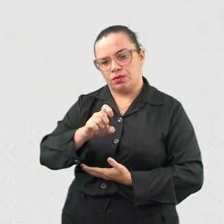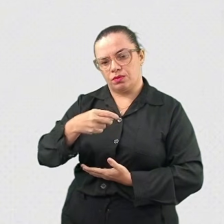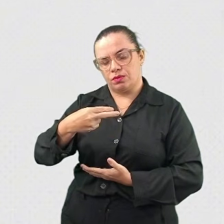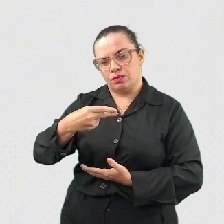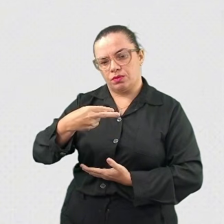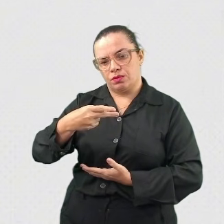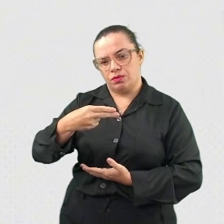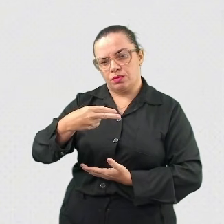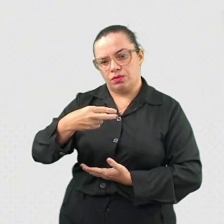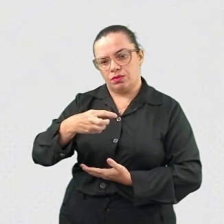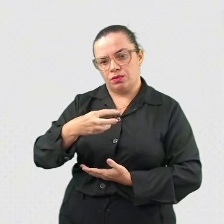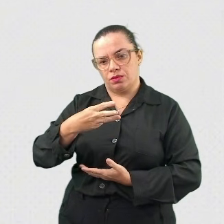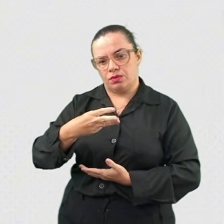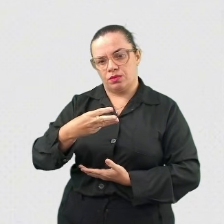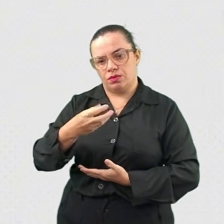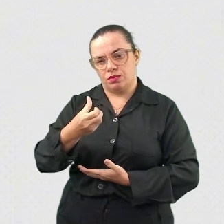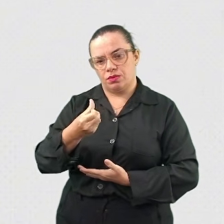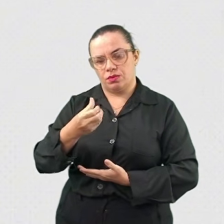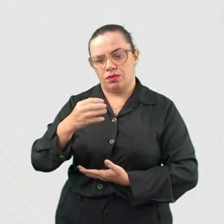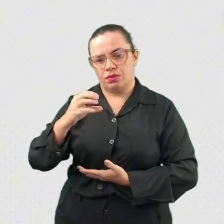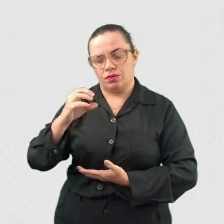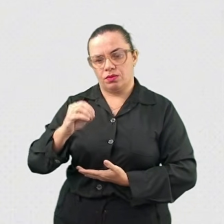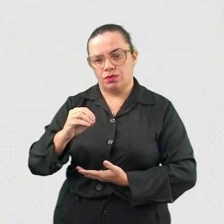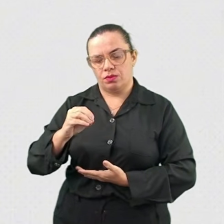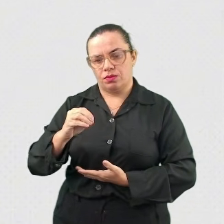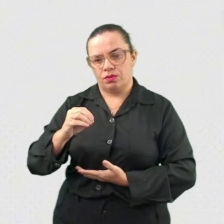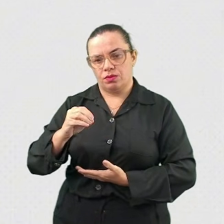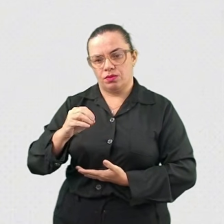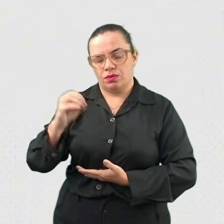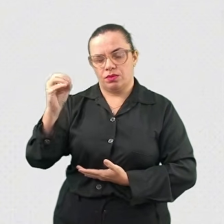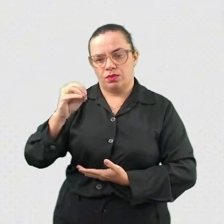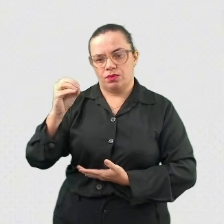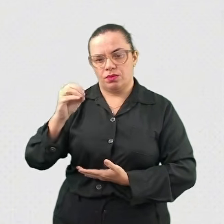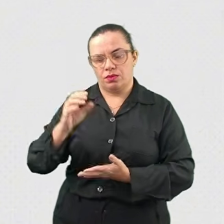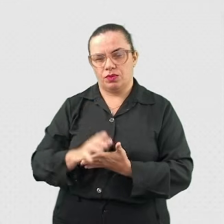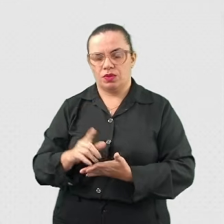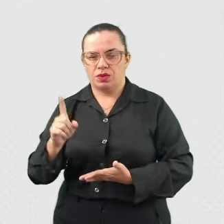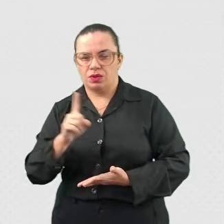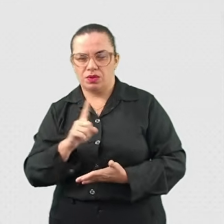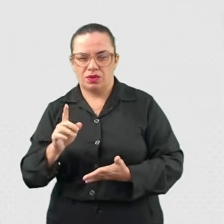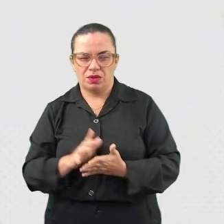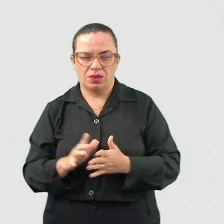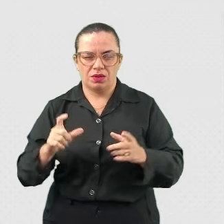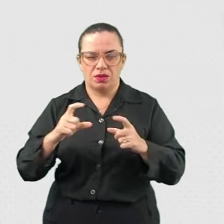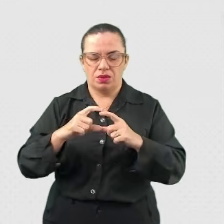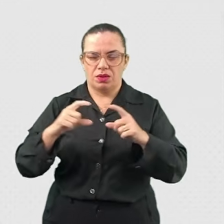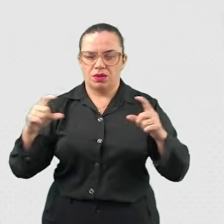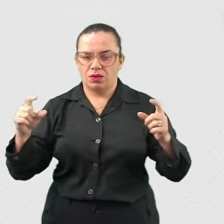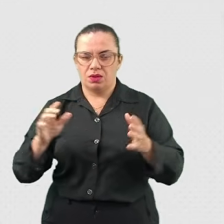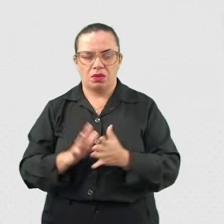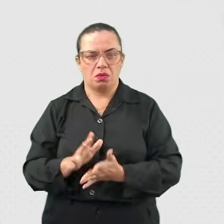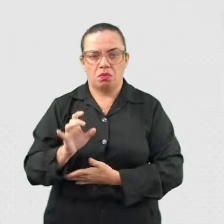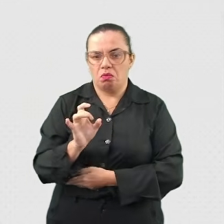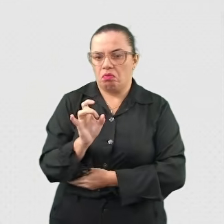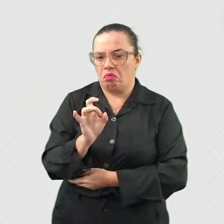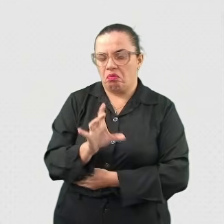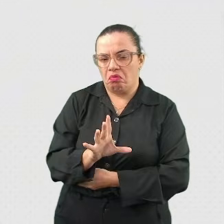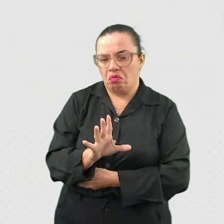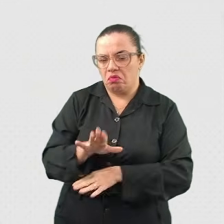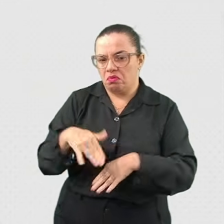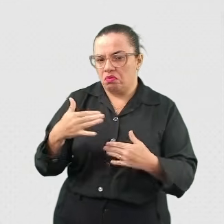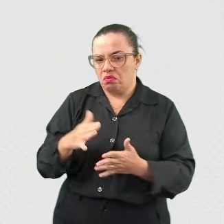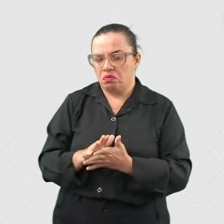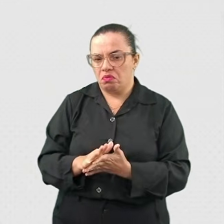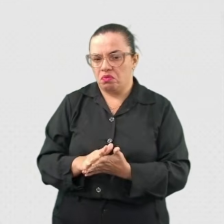igual a 360 graus. Não chega a ser nenhuma fórmula, né? É apenas um